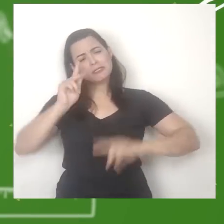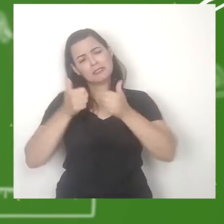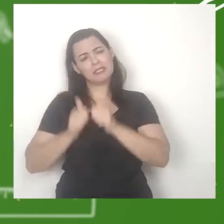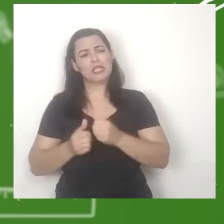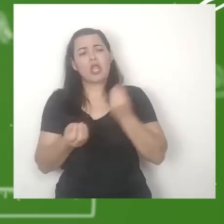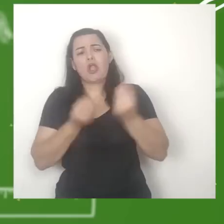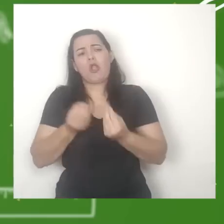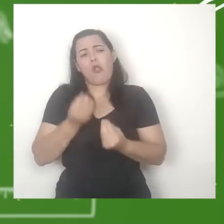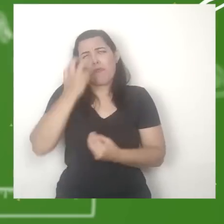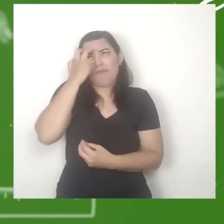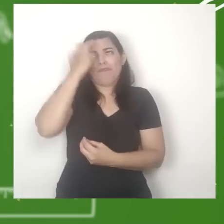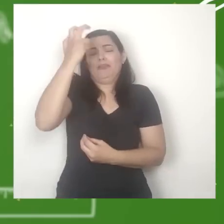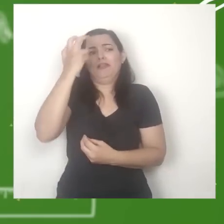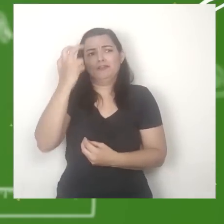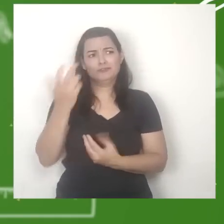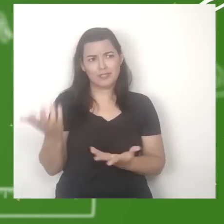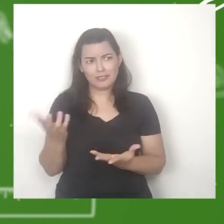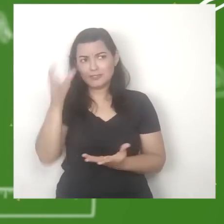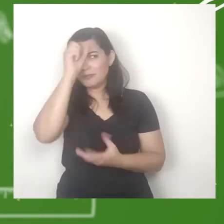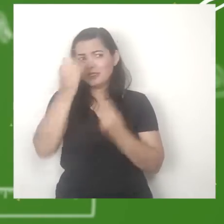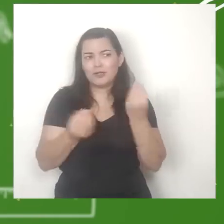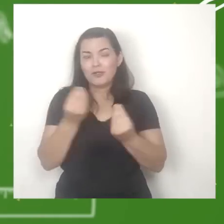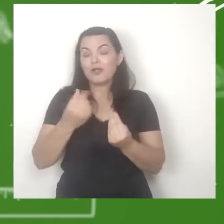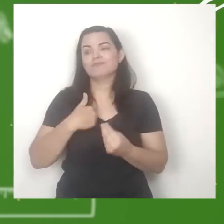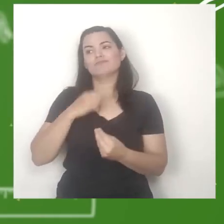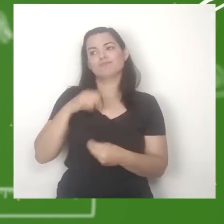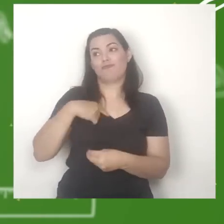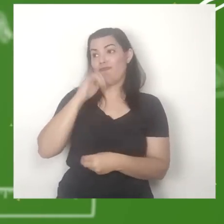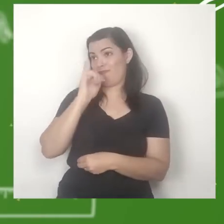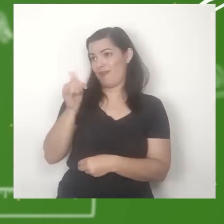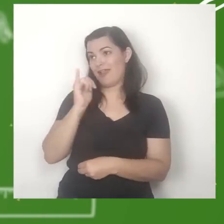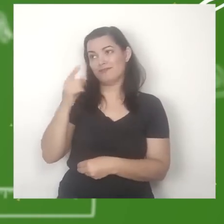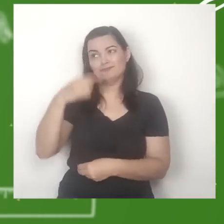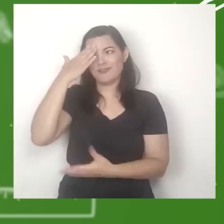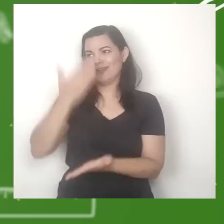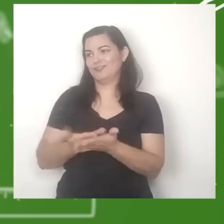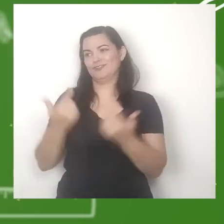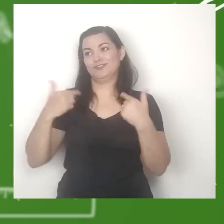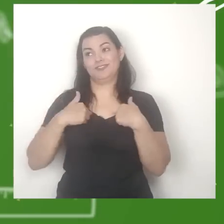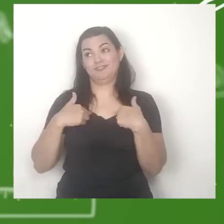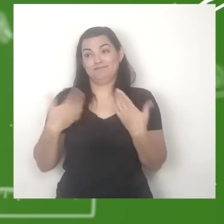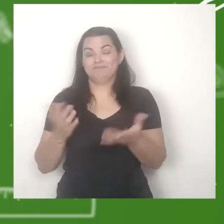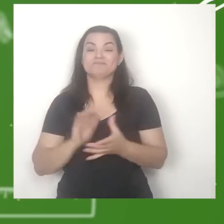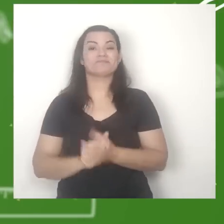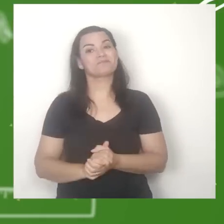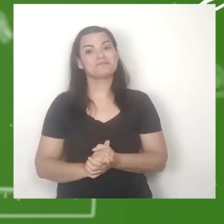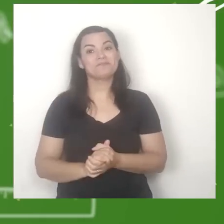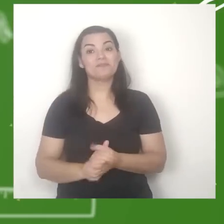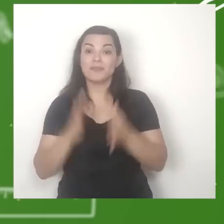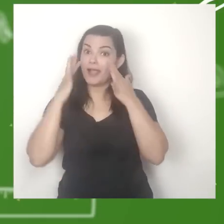Nossa, Kika, de onde vem tanta sabedoria? Se eu contar, você não vai acreditar.